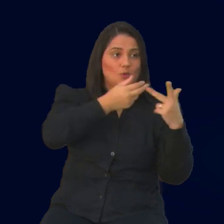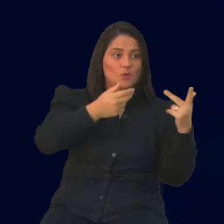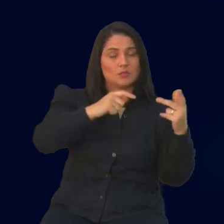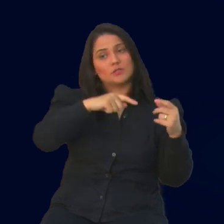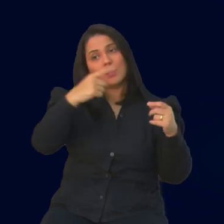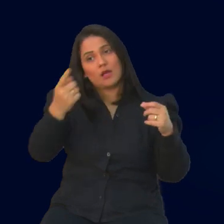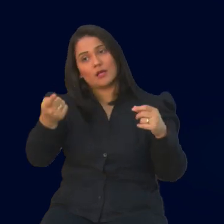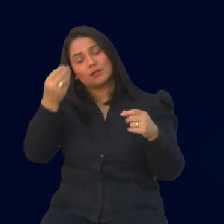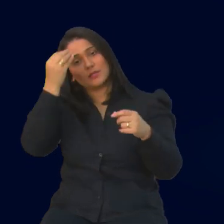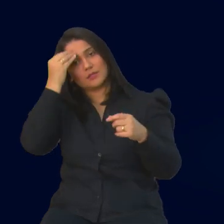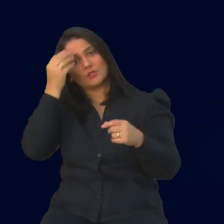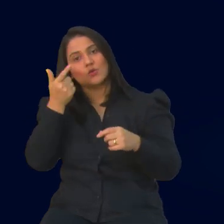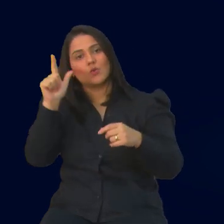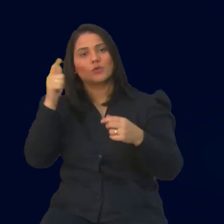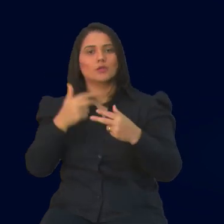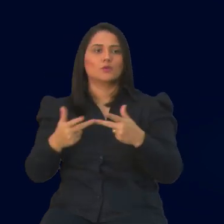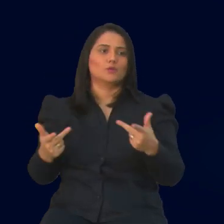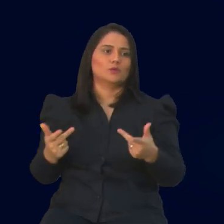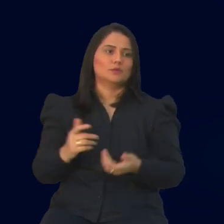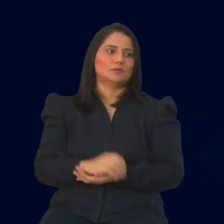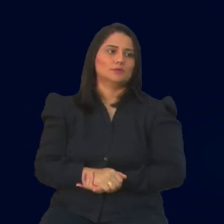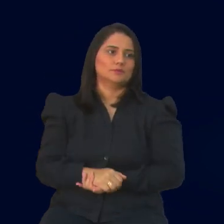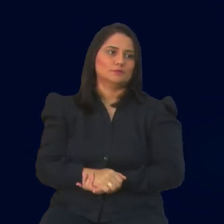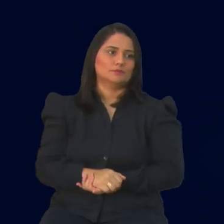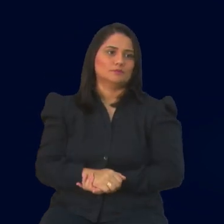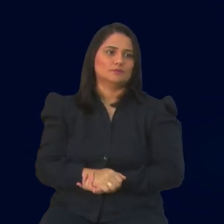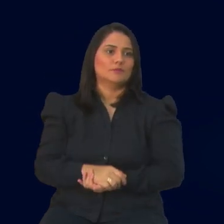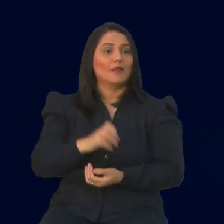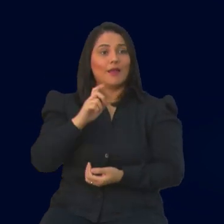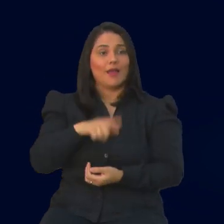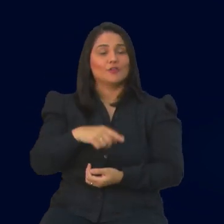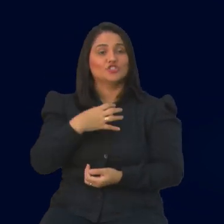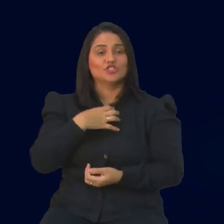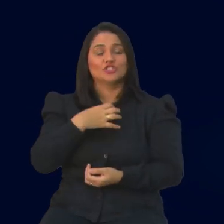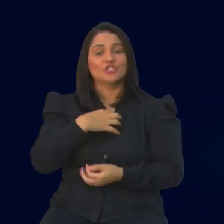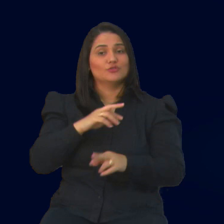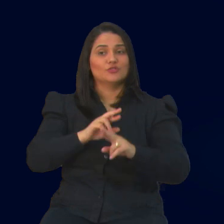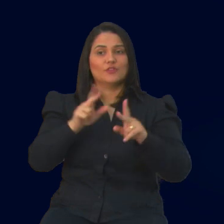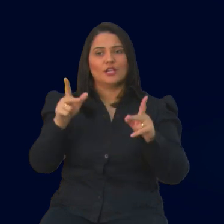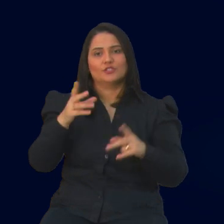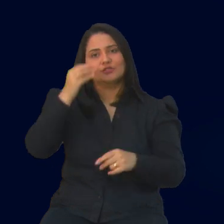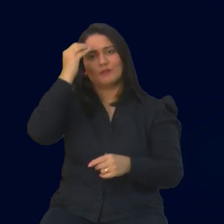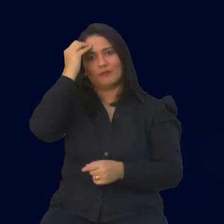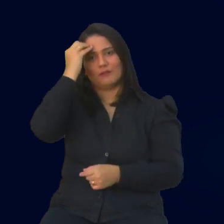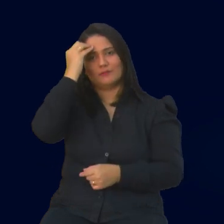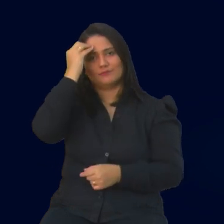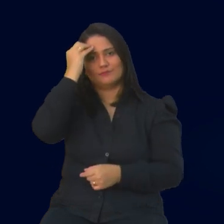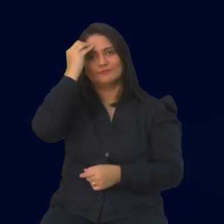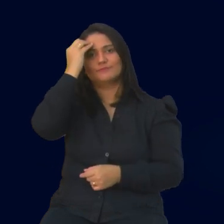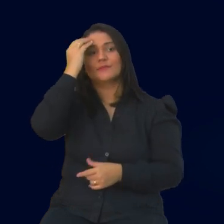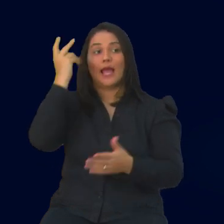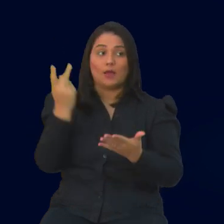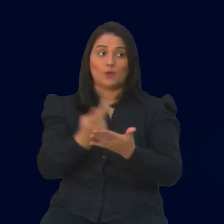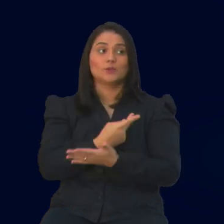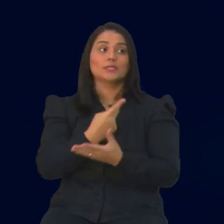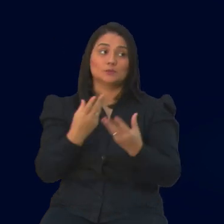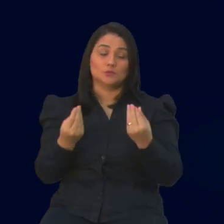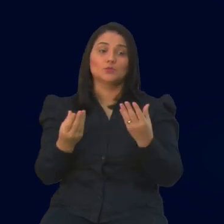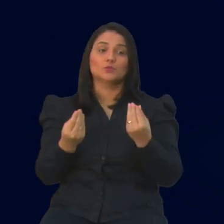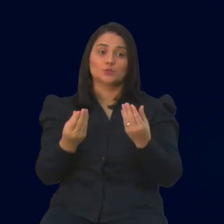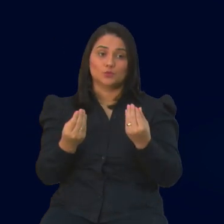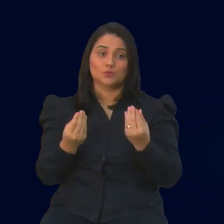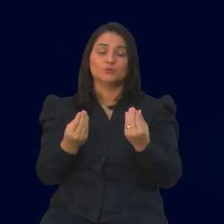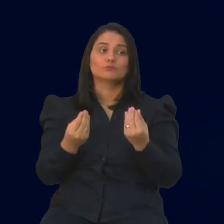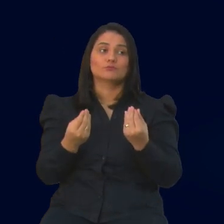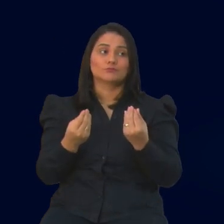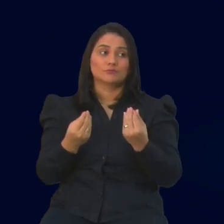Interpretações diferentes. E acontece muito, não acontece? Eu falo uma